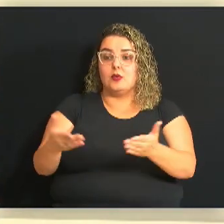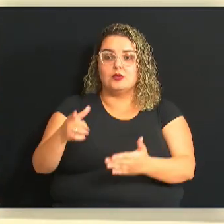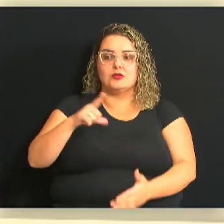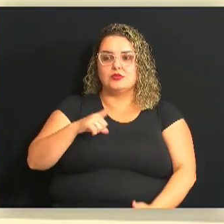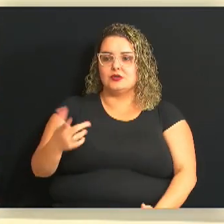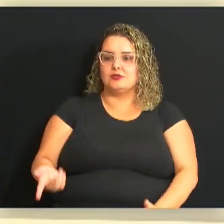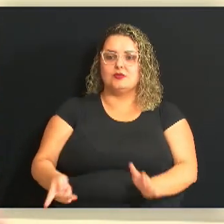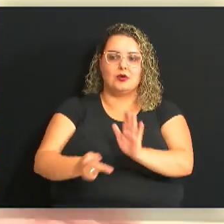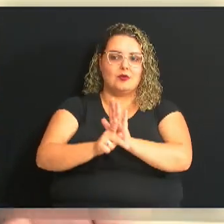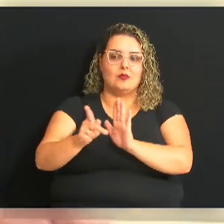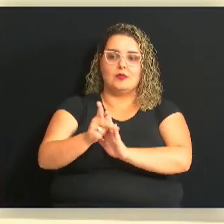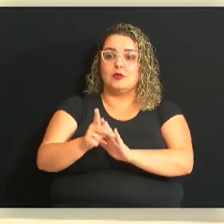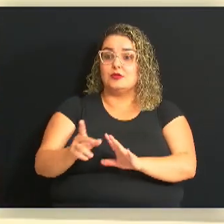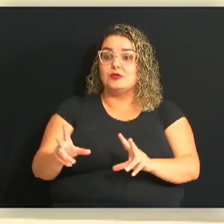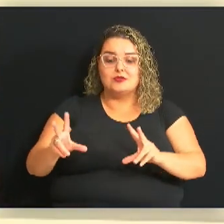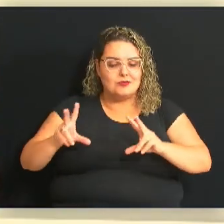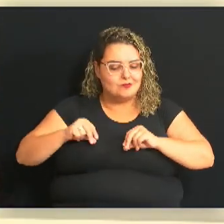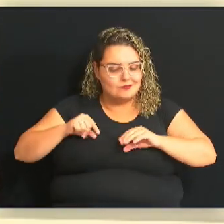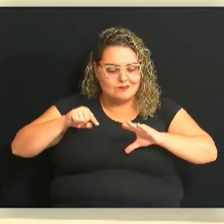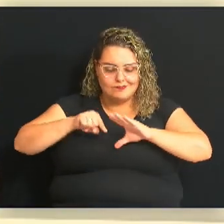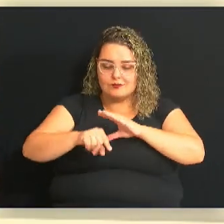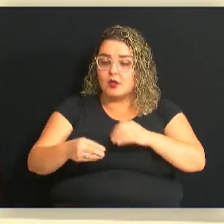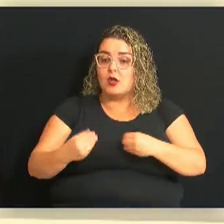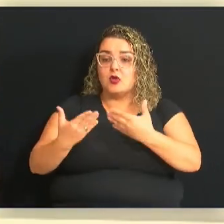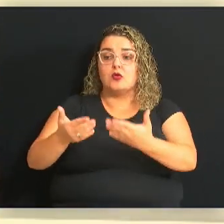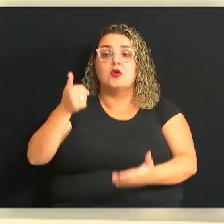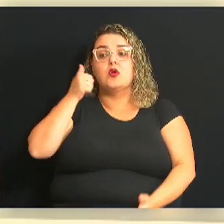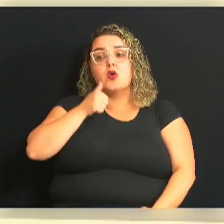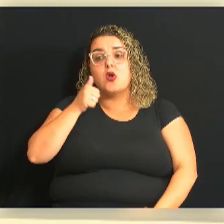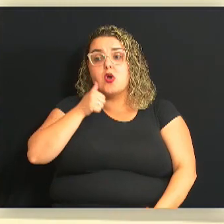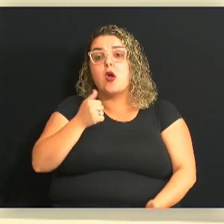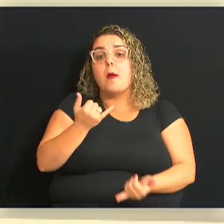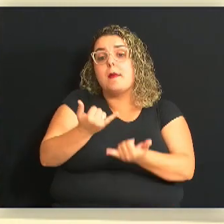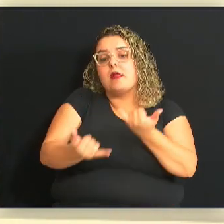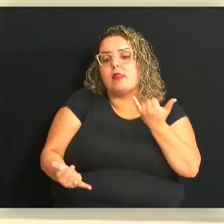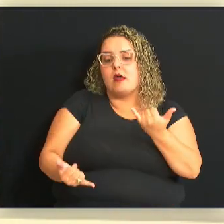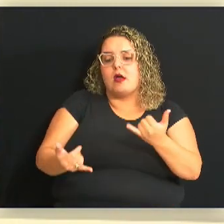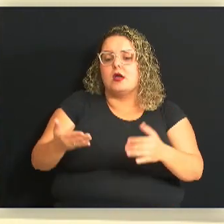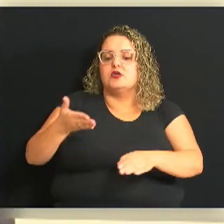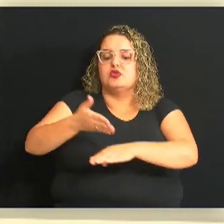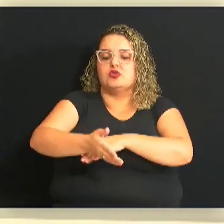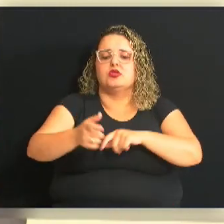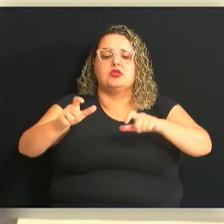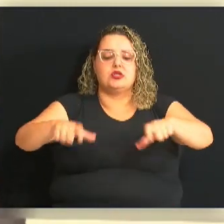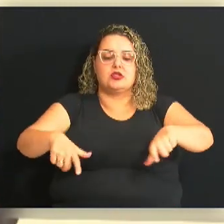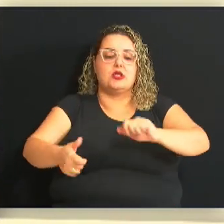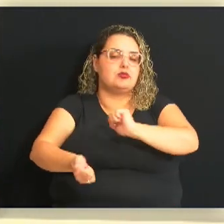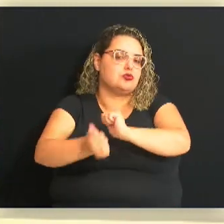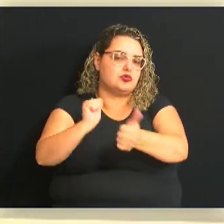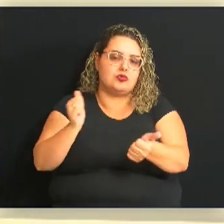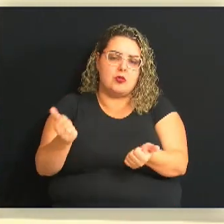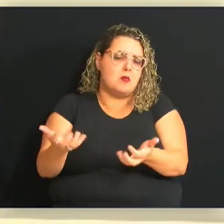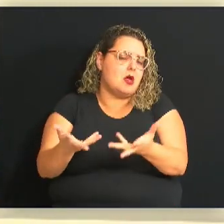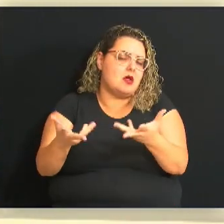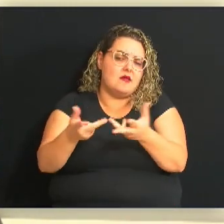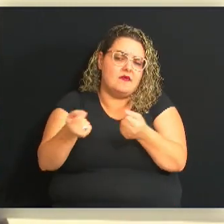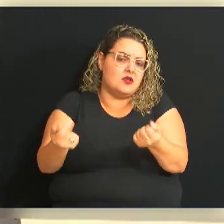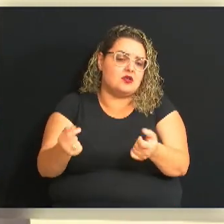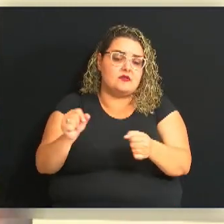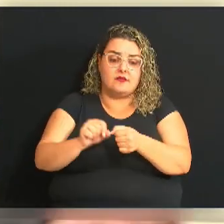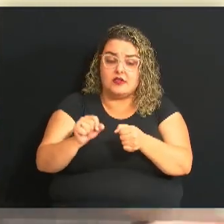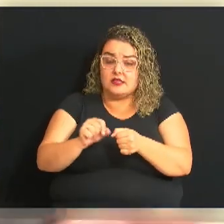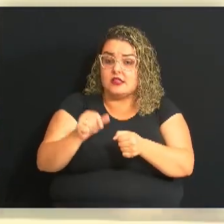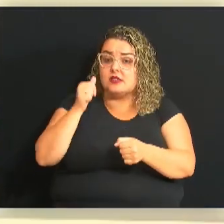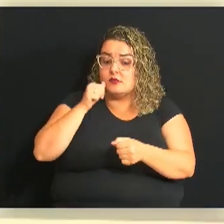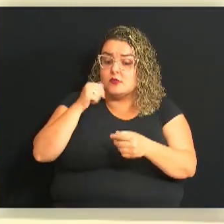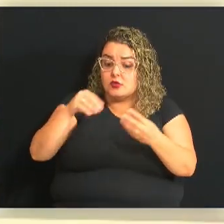de muito mérito, de oferecer às mulheres meia entrada nos estádios de futebol. Maravilhoso fazer as mulheres se envolver